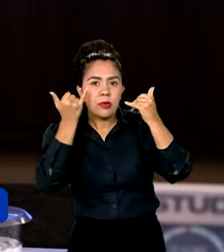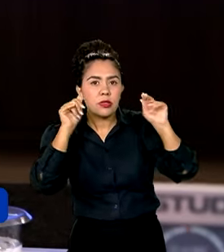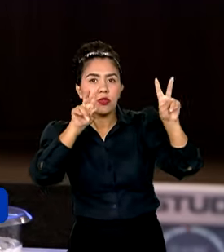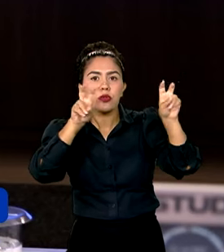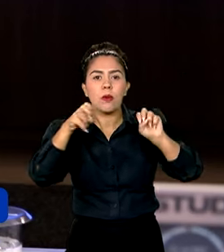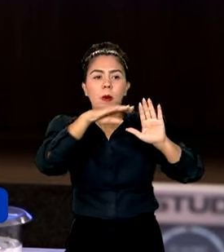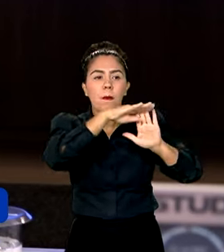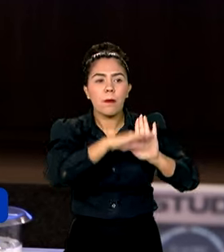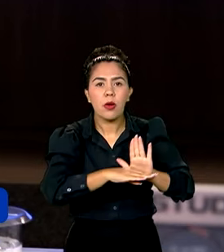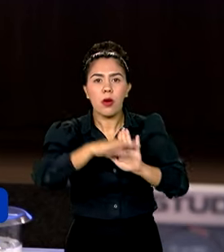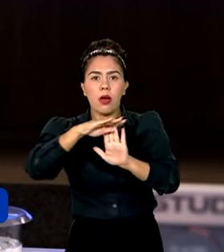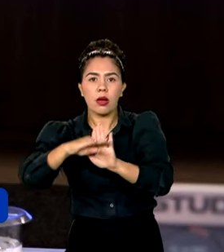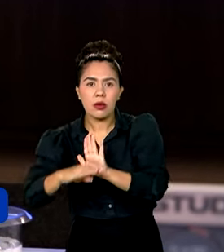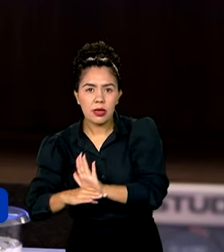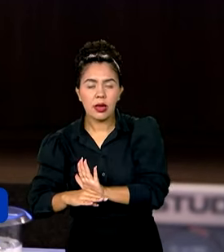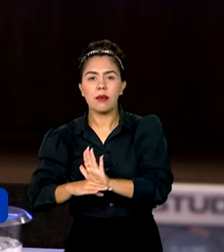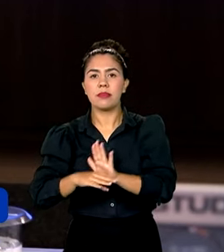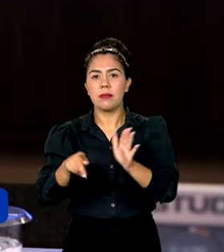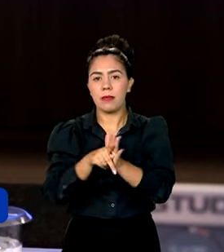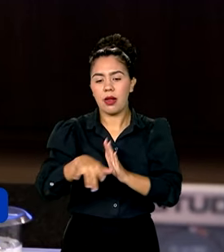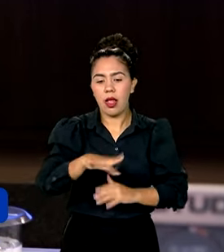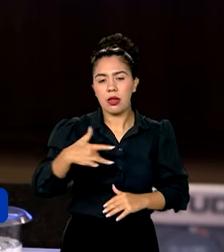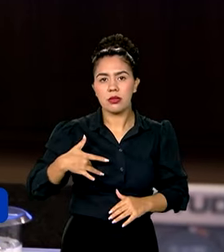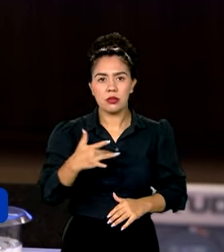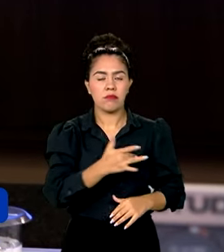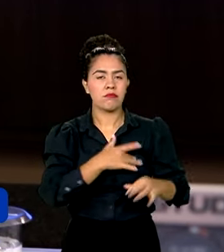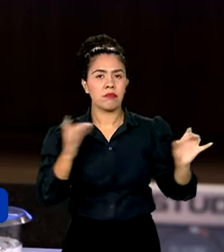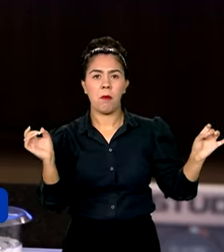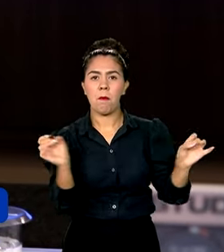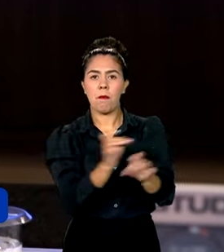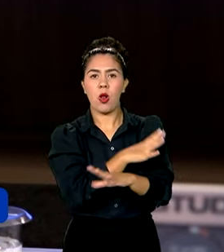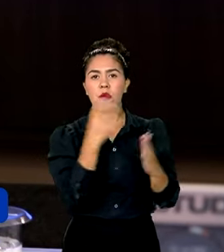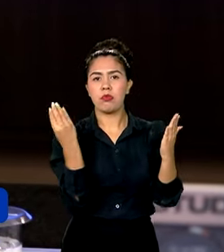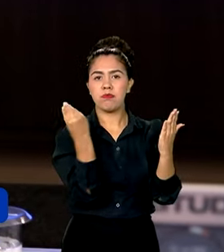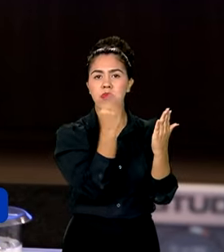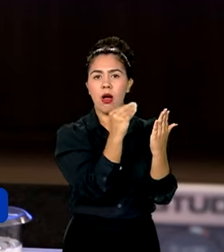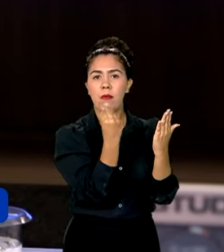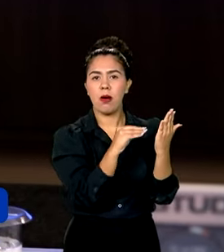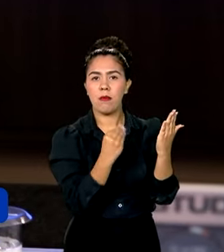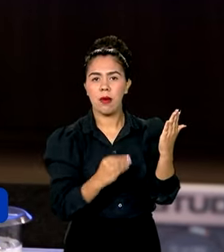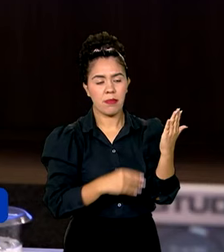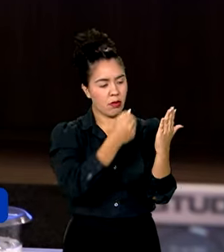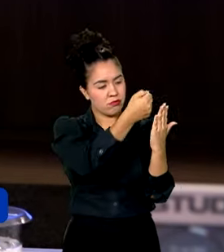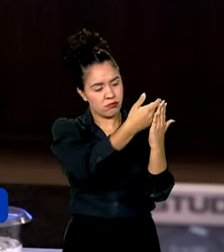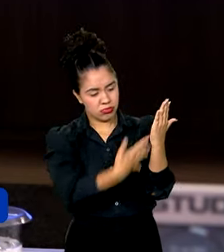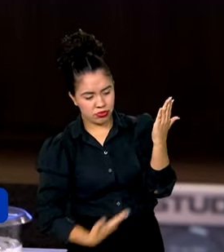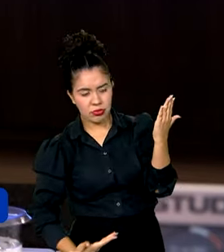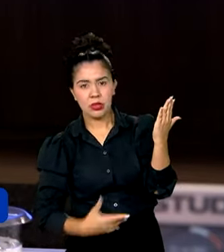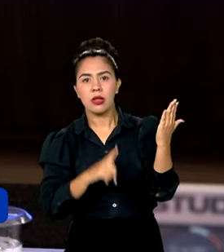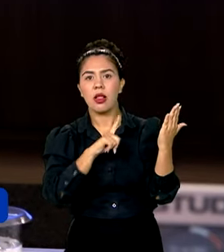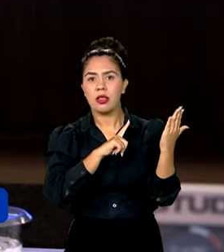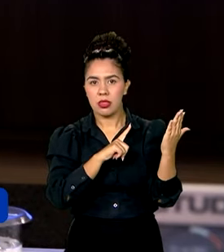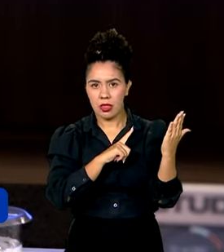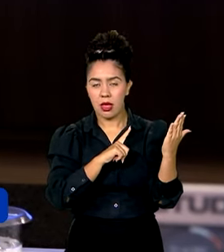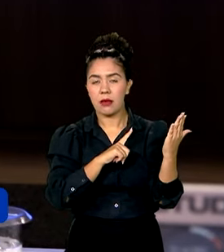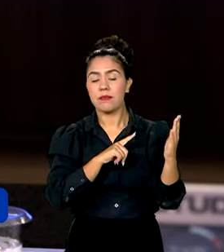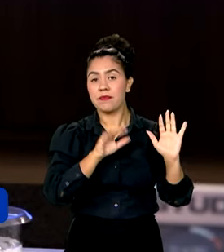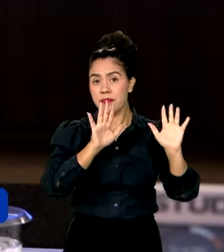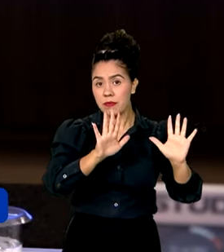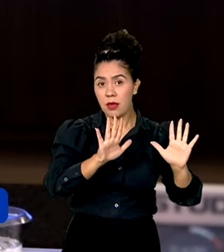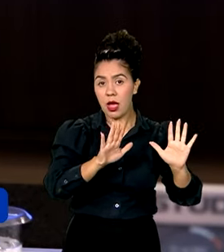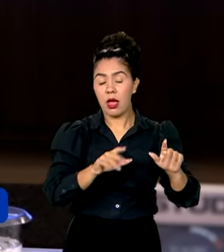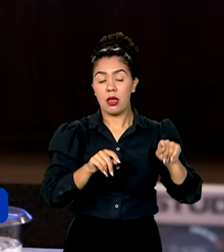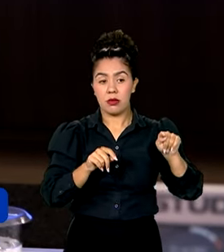ser Integrado de uma forma bem qualificada Então essa é esse é um pilar do SUS digital o outro